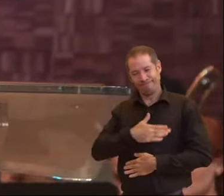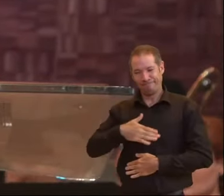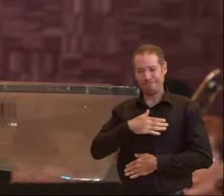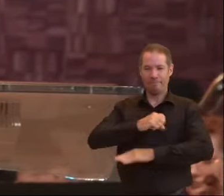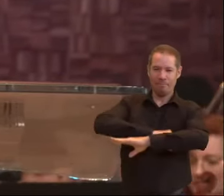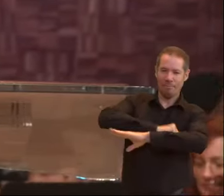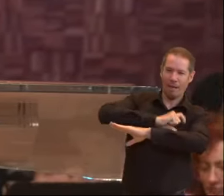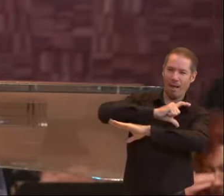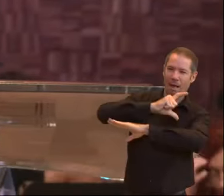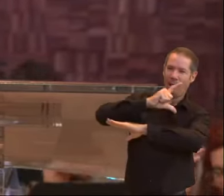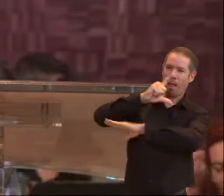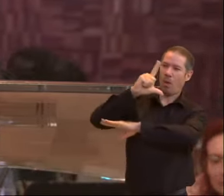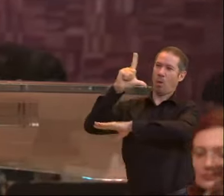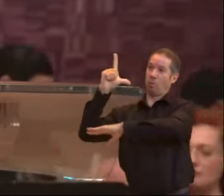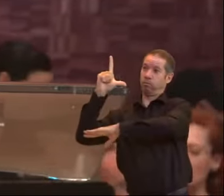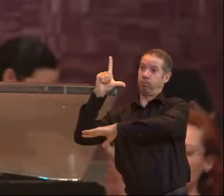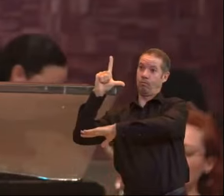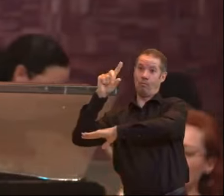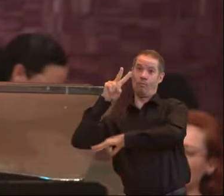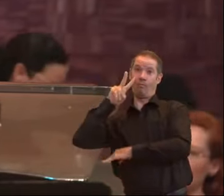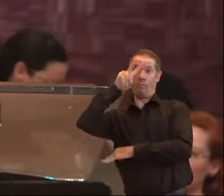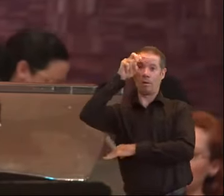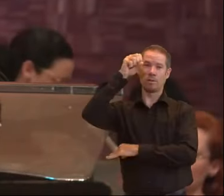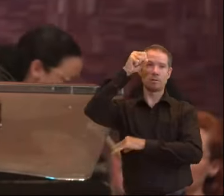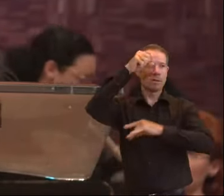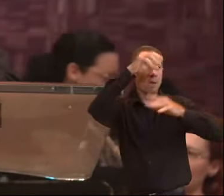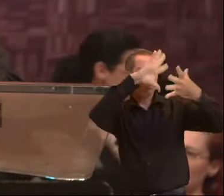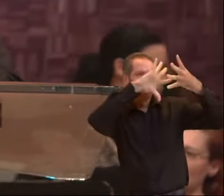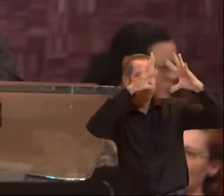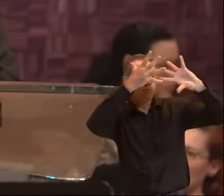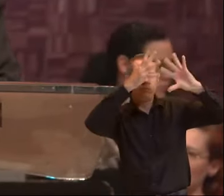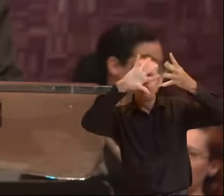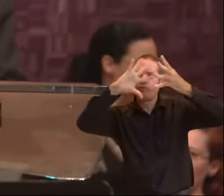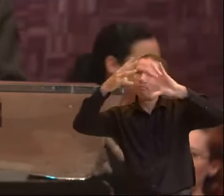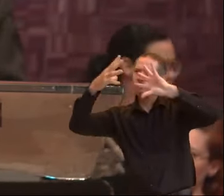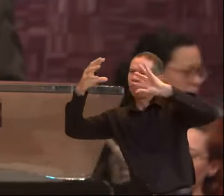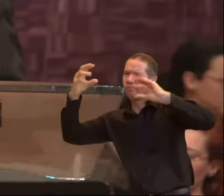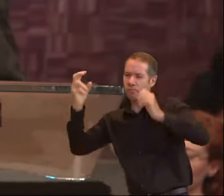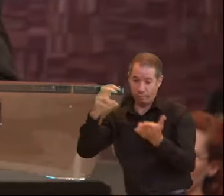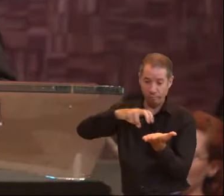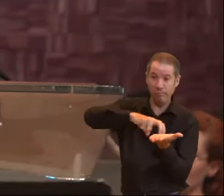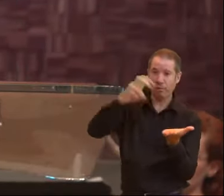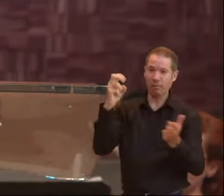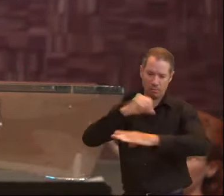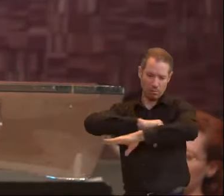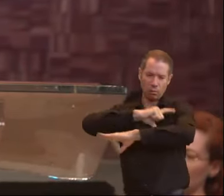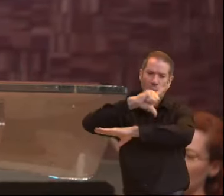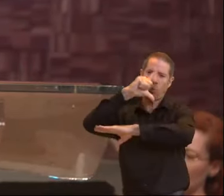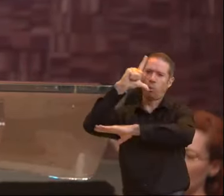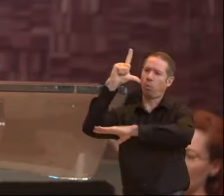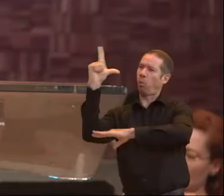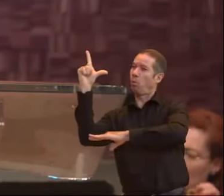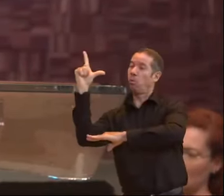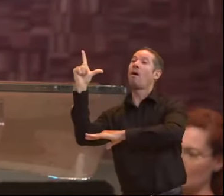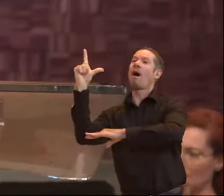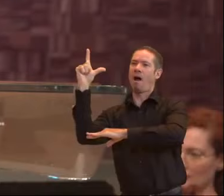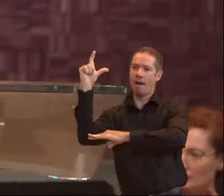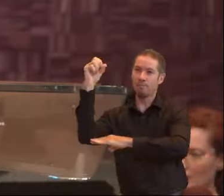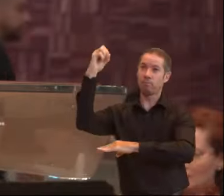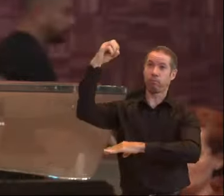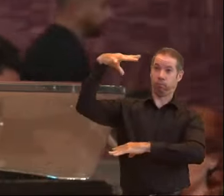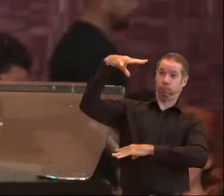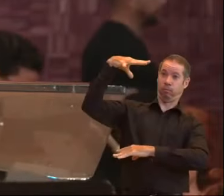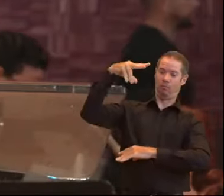sol vai aparecer forte, porque tinha muita neblina pela manhã, né? Então o sol deve aparecer aí